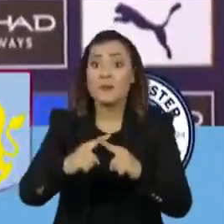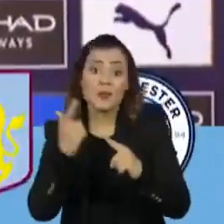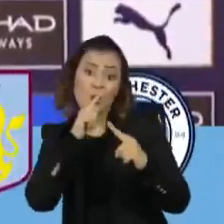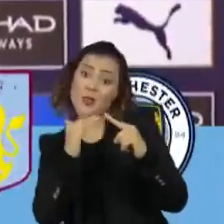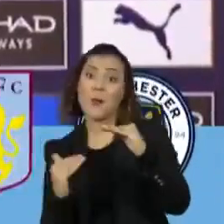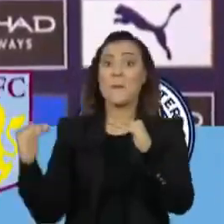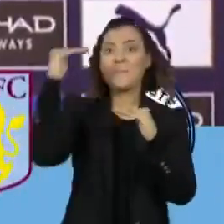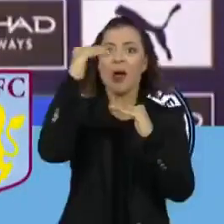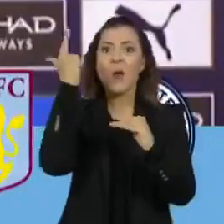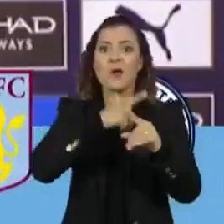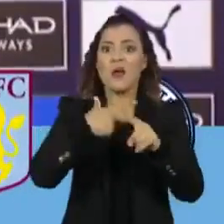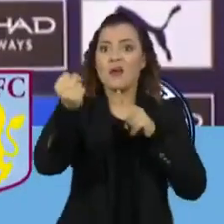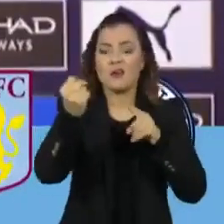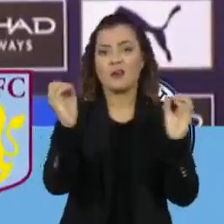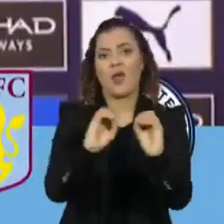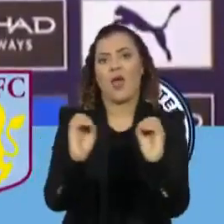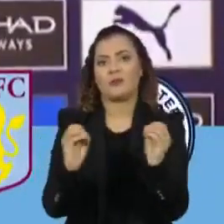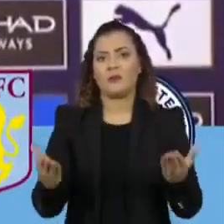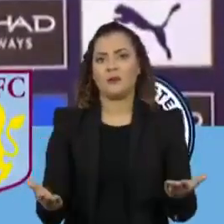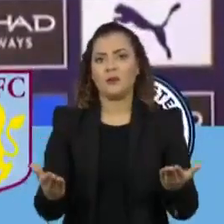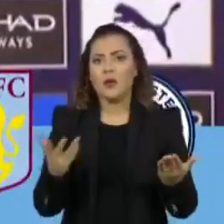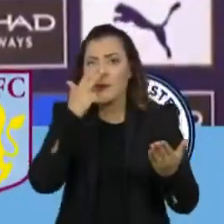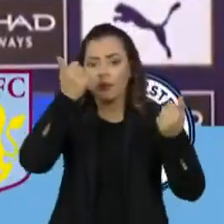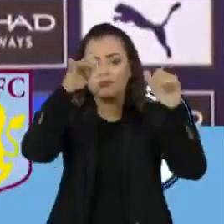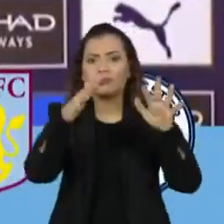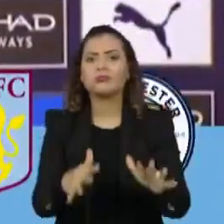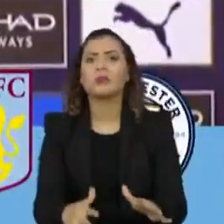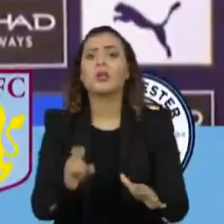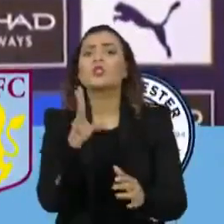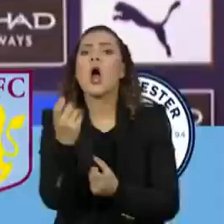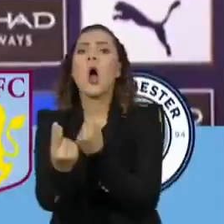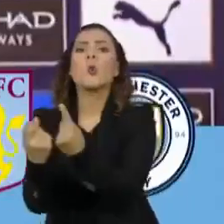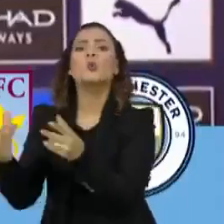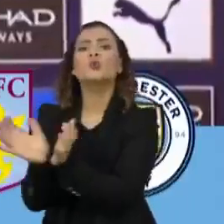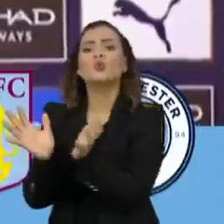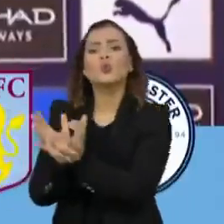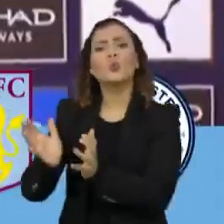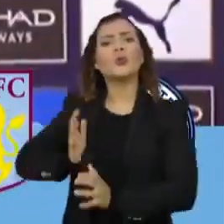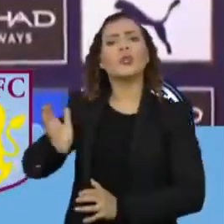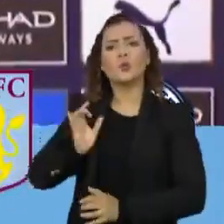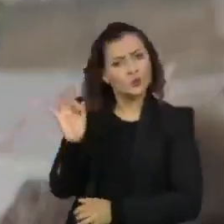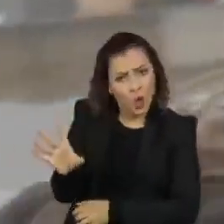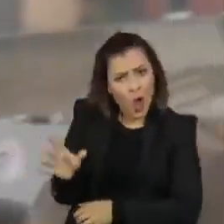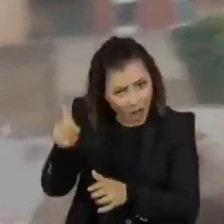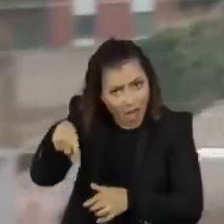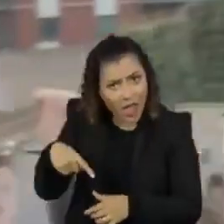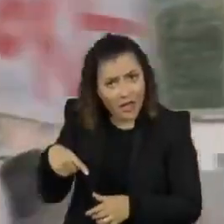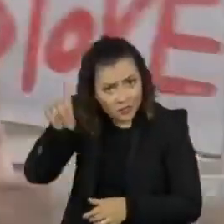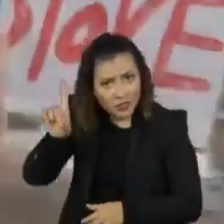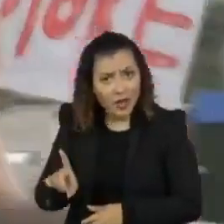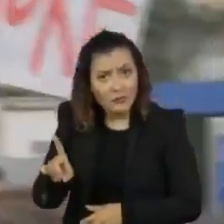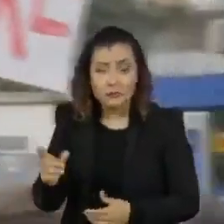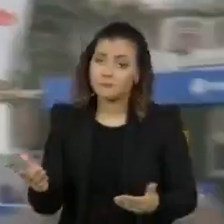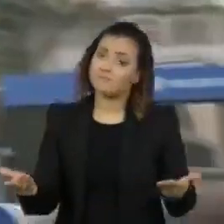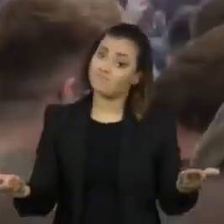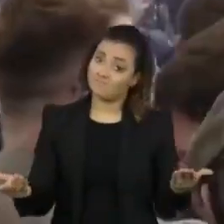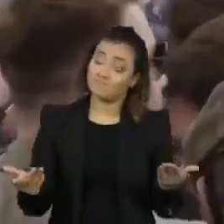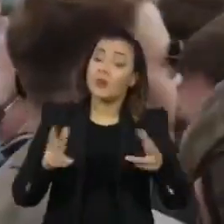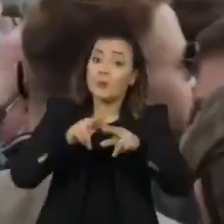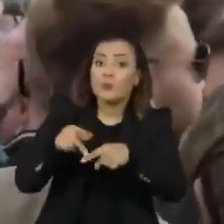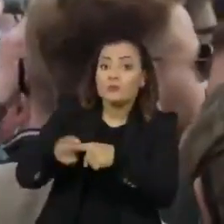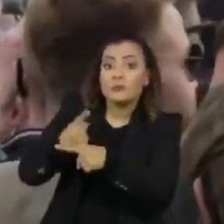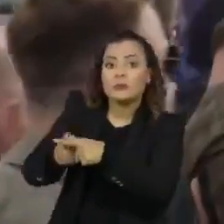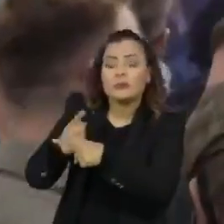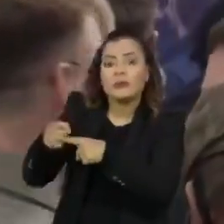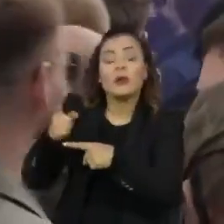da superfície e só vai guarantee voucher for the few clips os britânicos